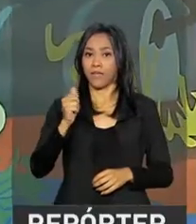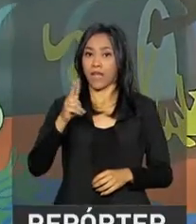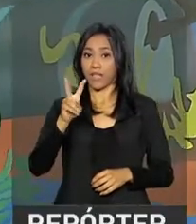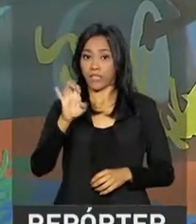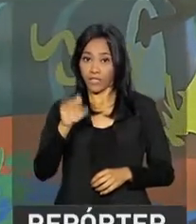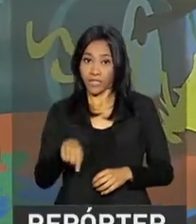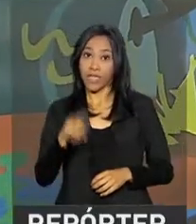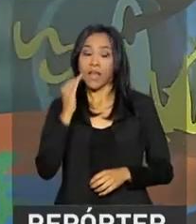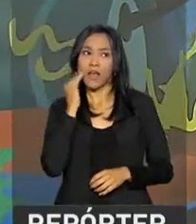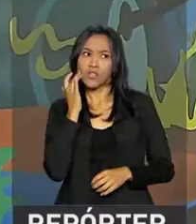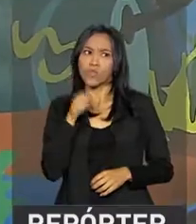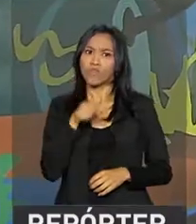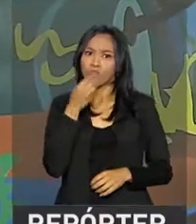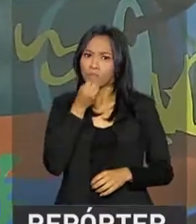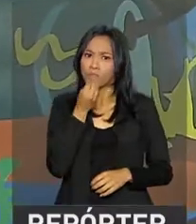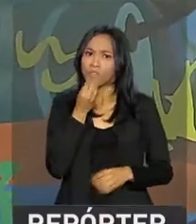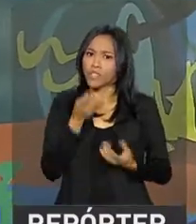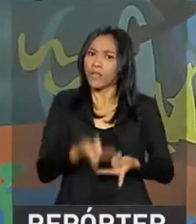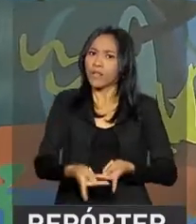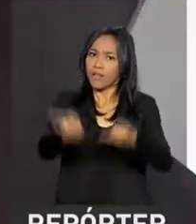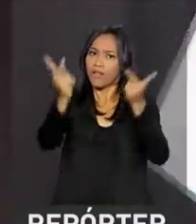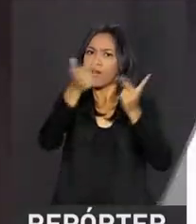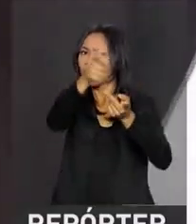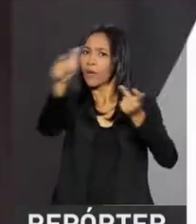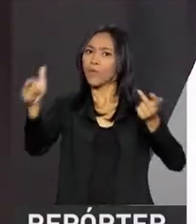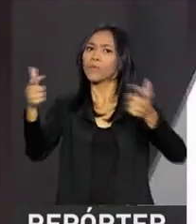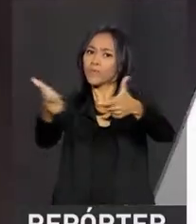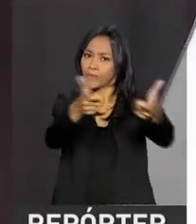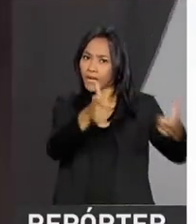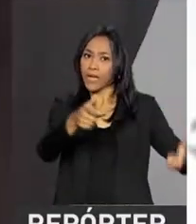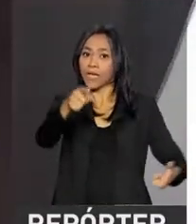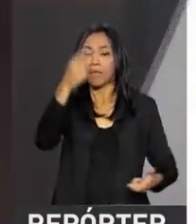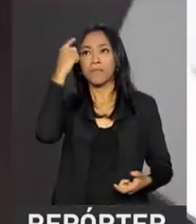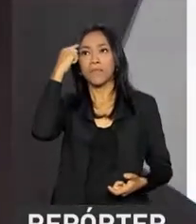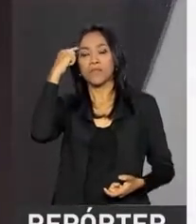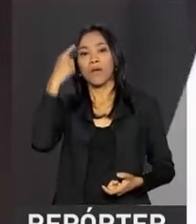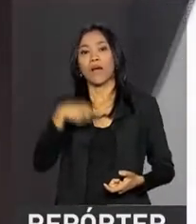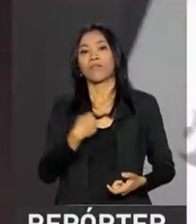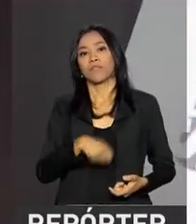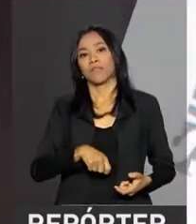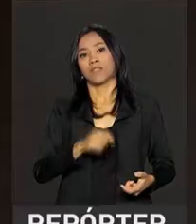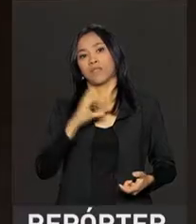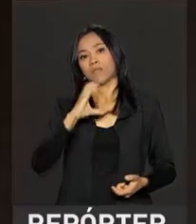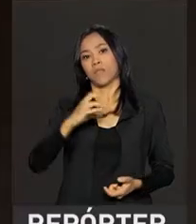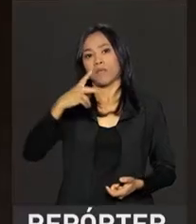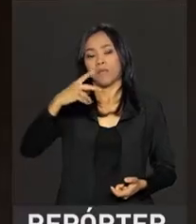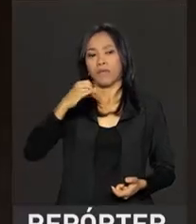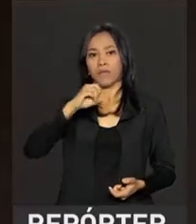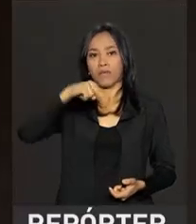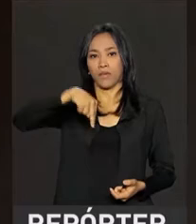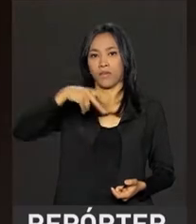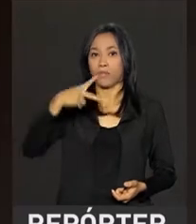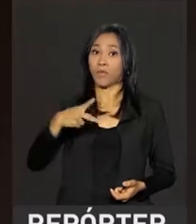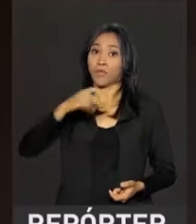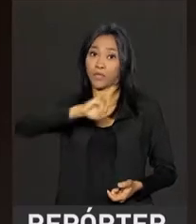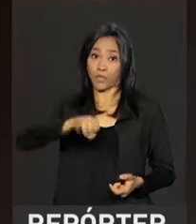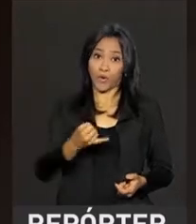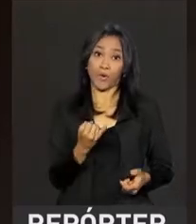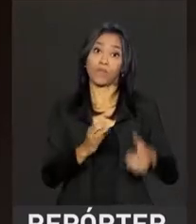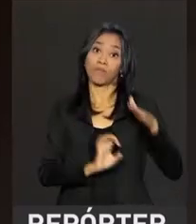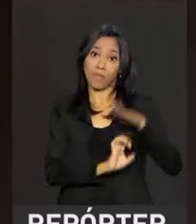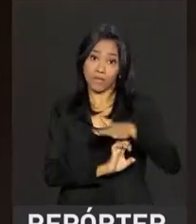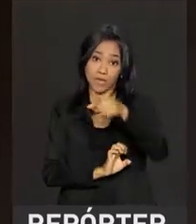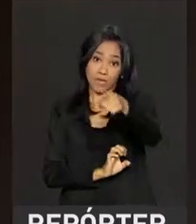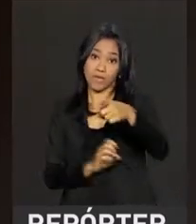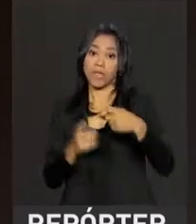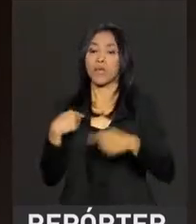e percebeu que precisaria do Cadastro Nacional de Pessoa Jurídica, o CNPJ, e de notas fiscais. Procurou o Sebrae,